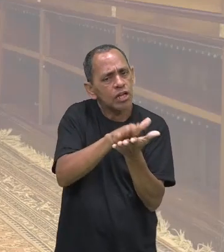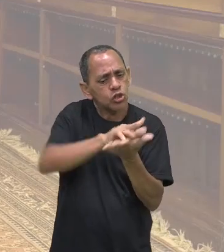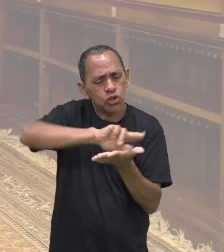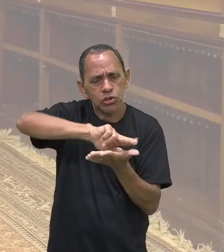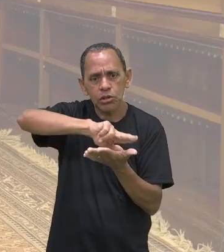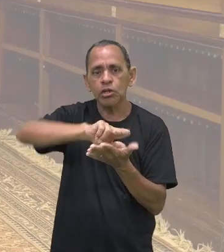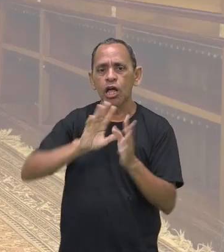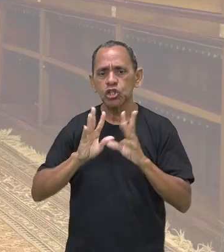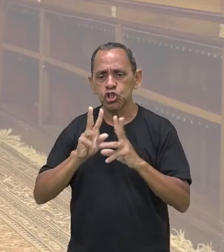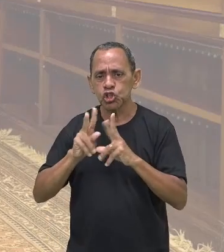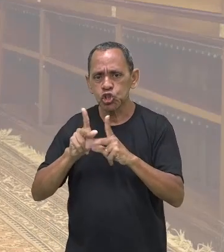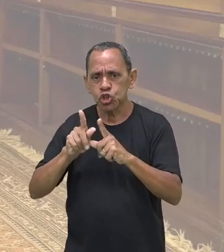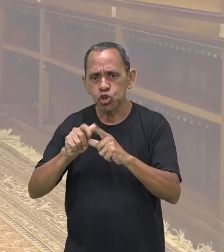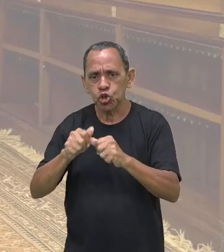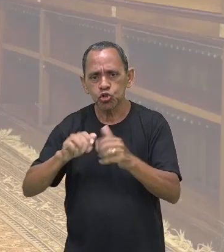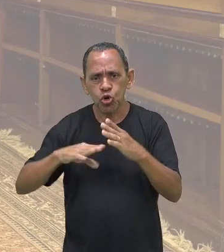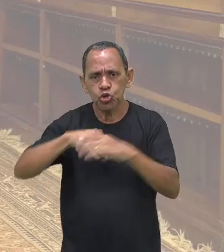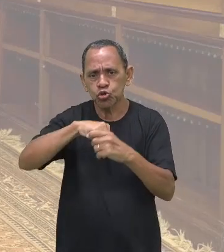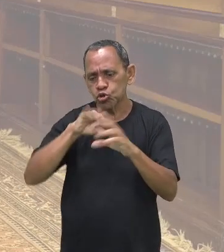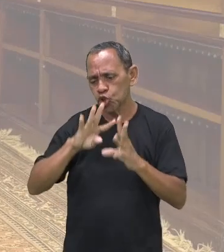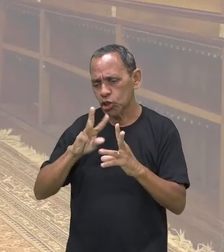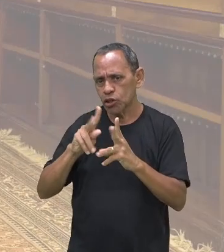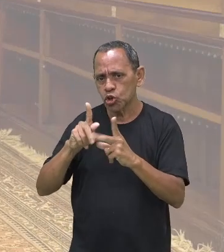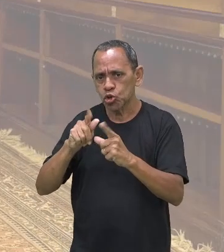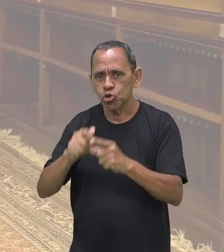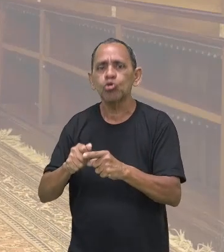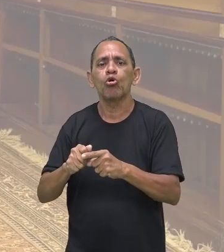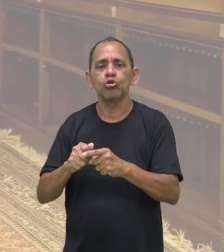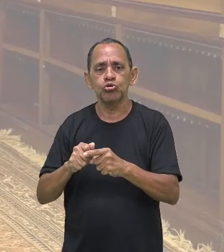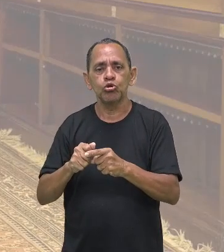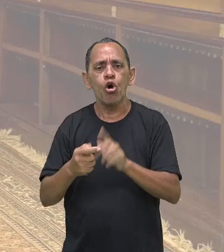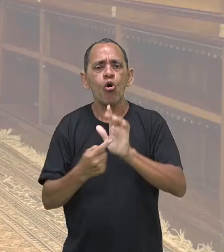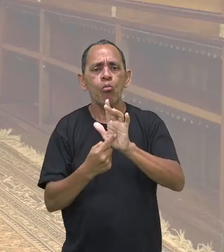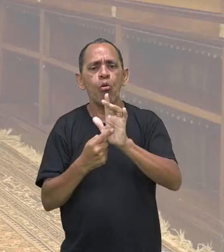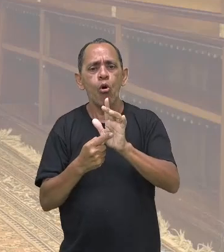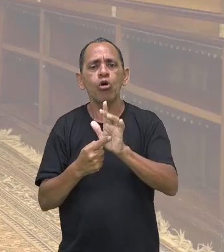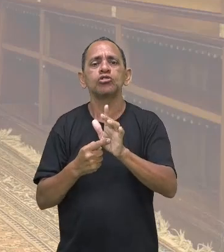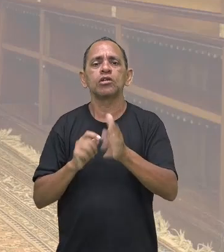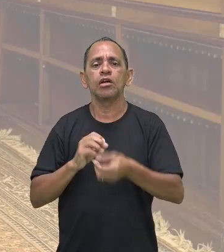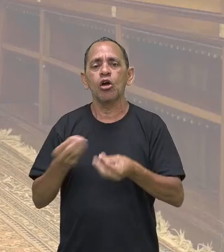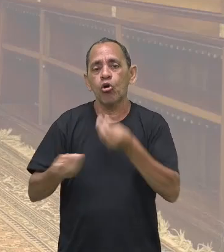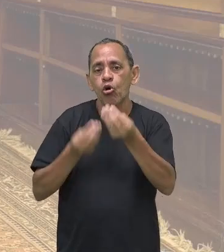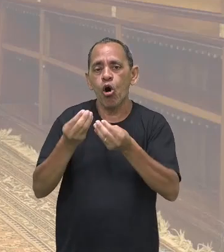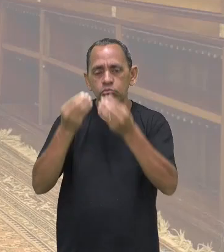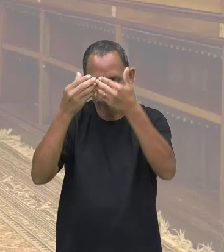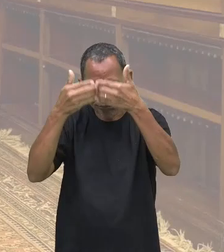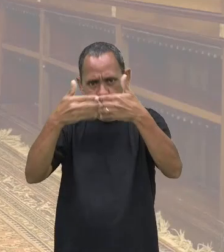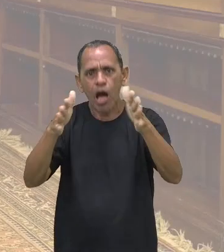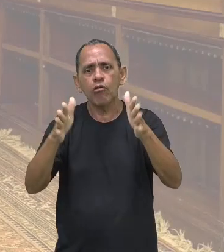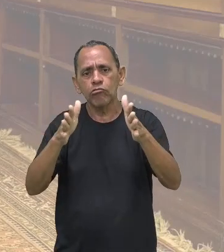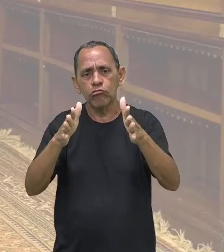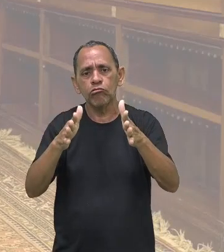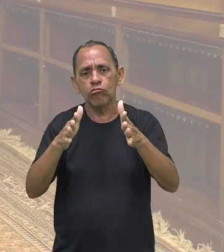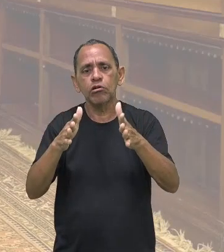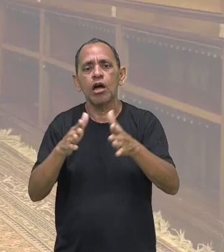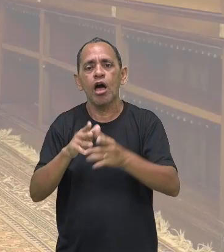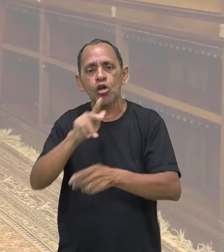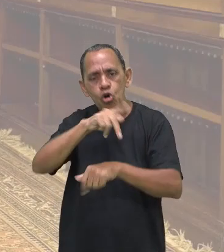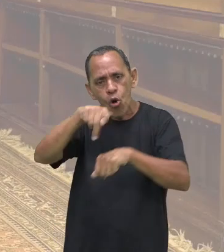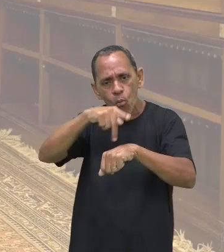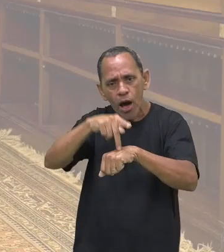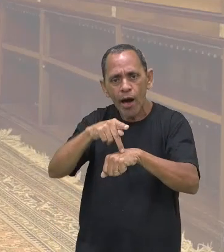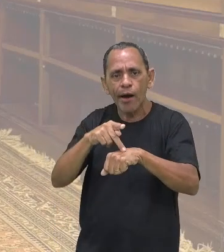conjunto todo, tudo isso aqui, né, eles inauguram no país uma tradição historiográfica identificada, qual